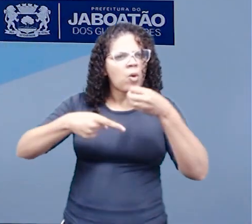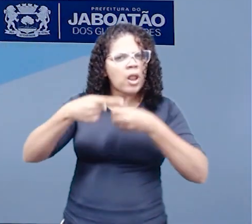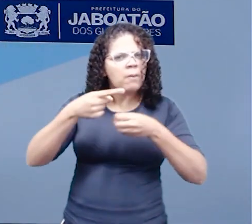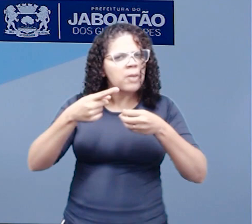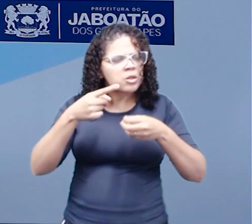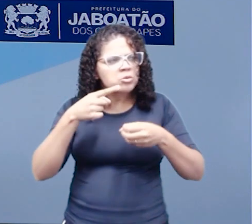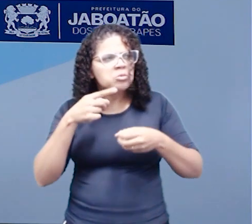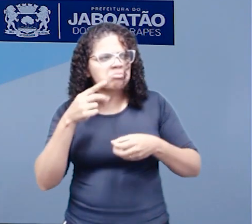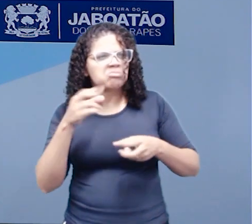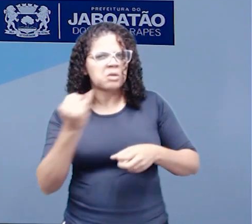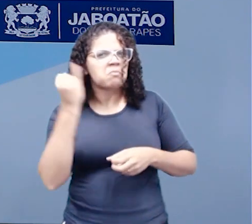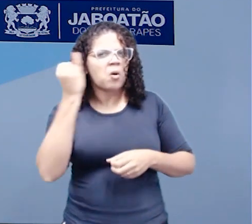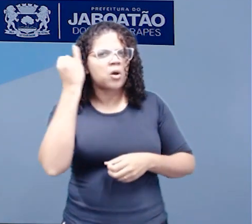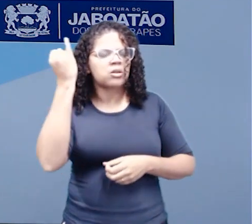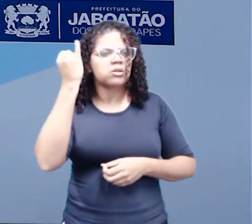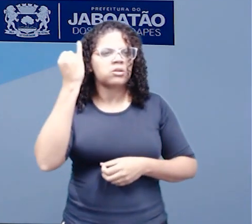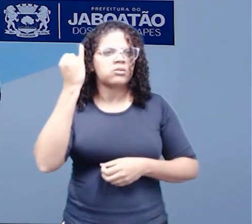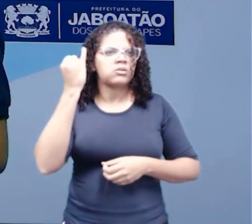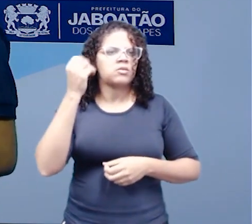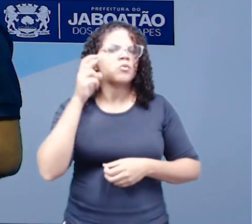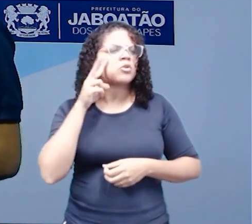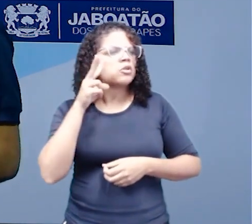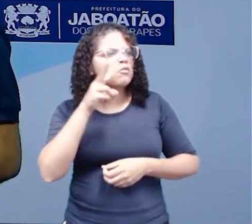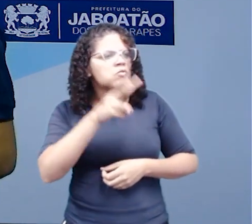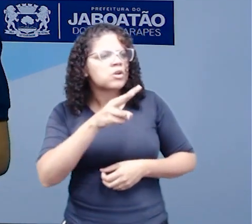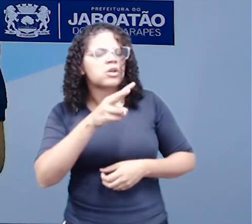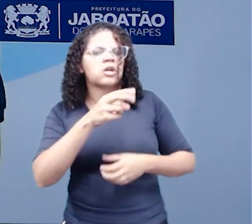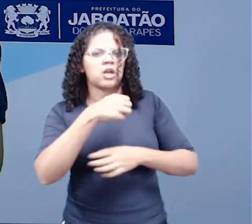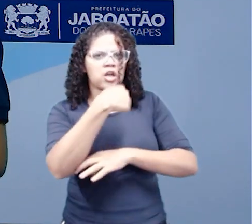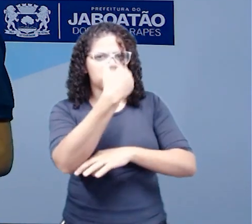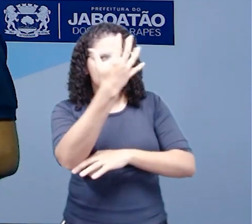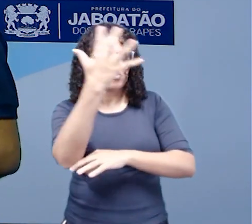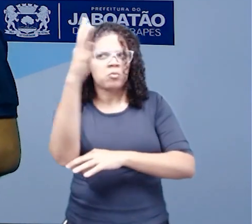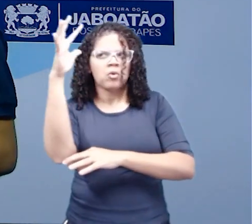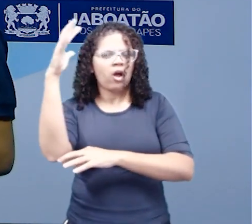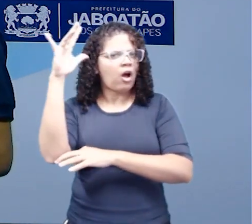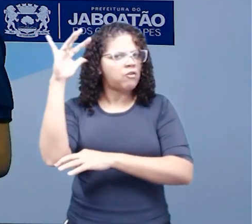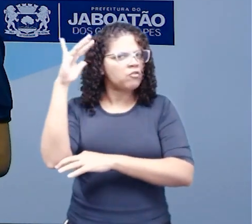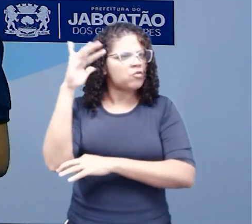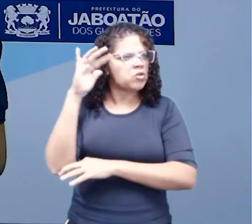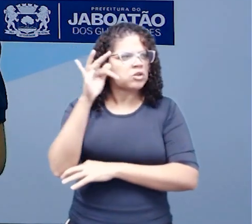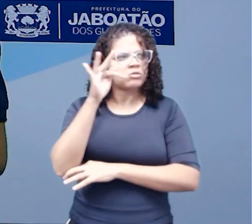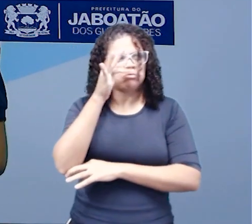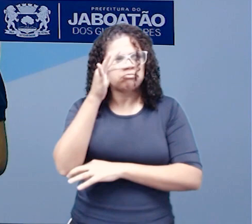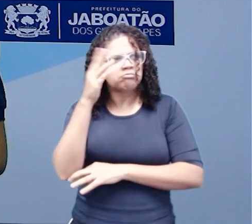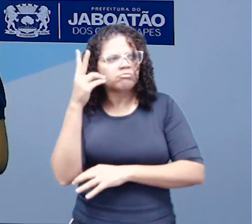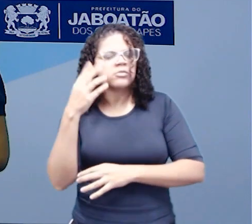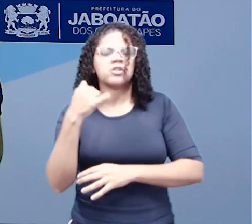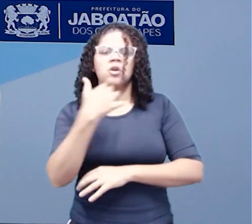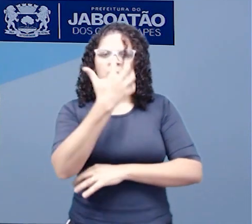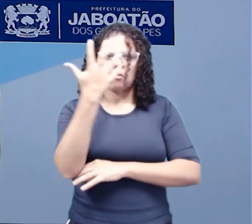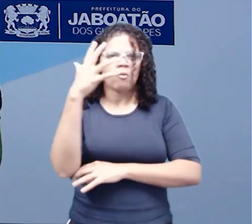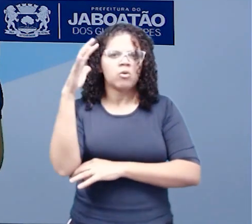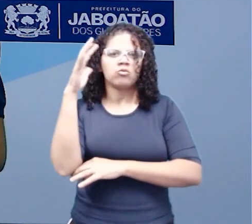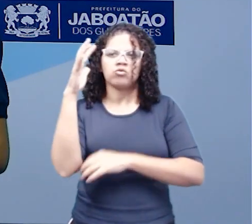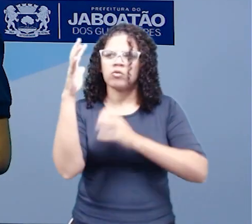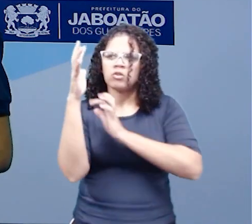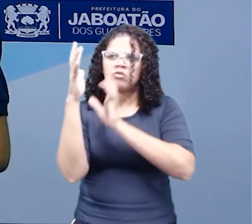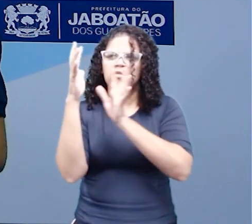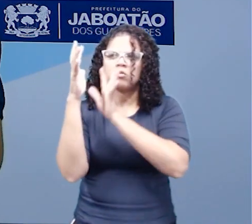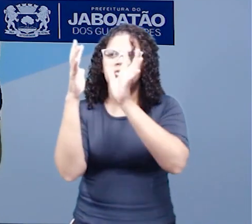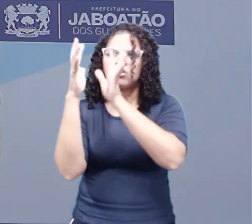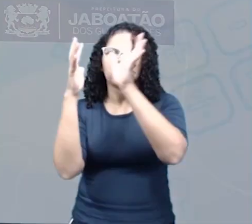interessante. Vocês estão vendo as plantas na imagem, as árvores? Pronto. A transpiração vegetal também